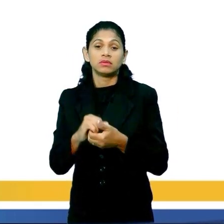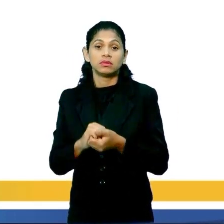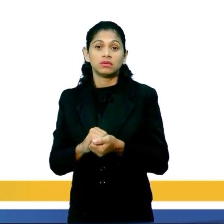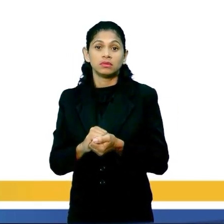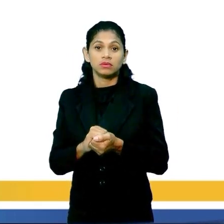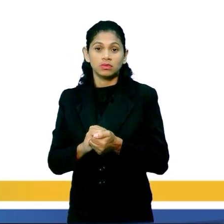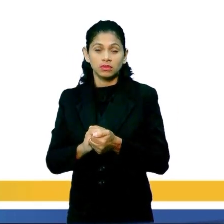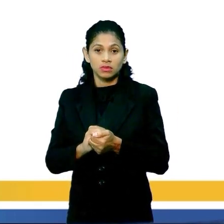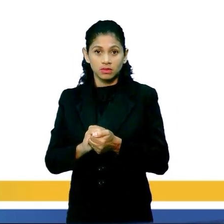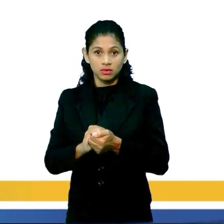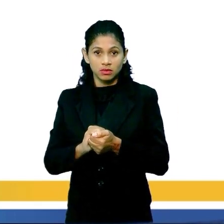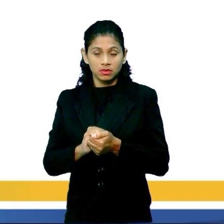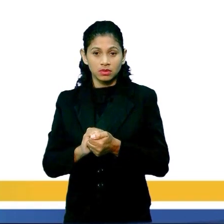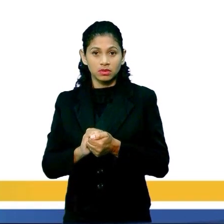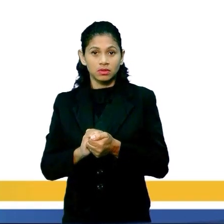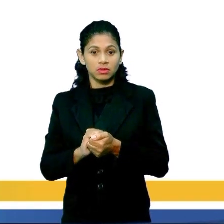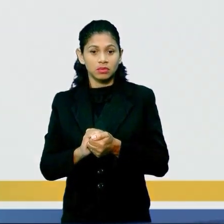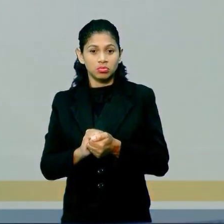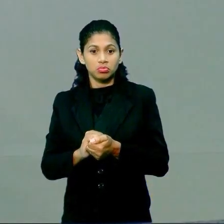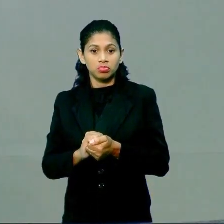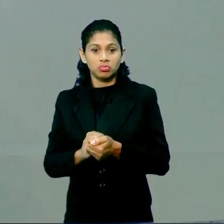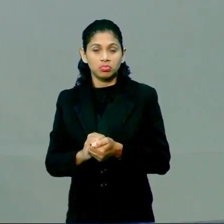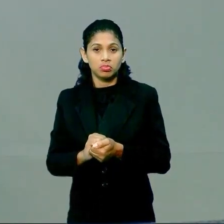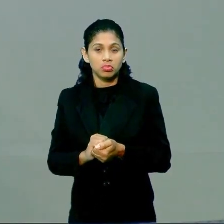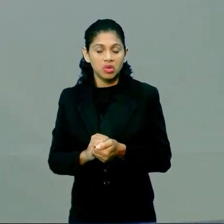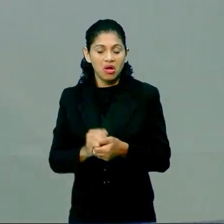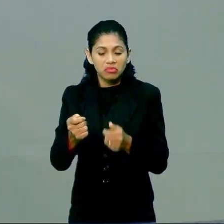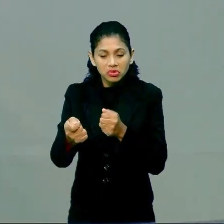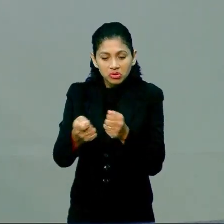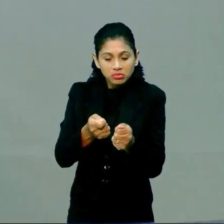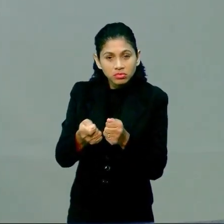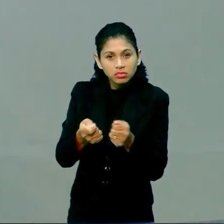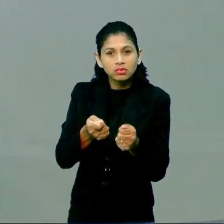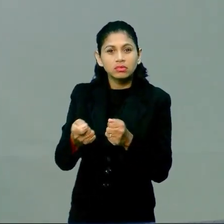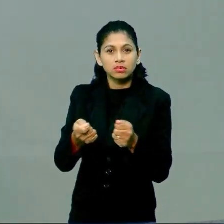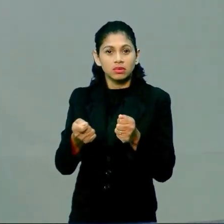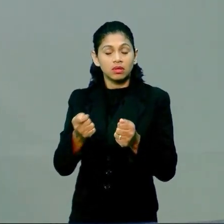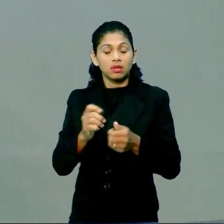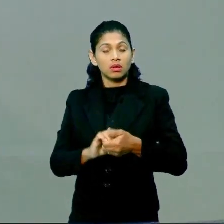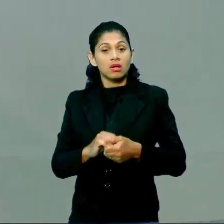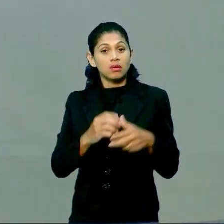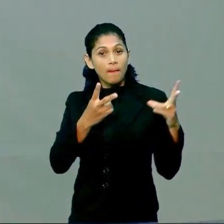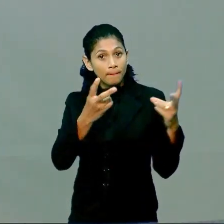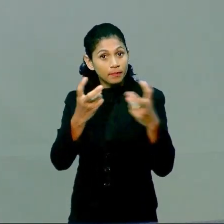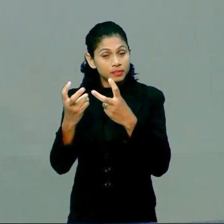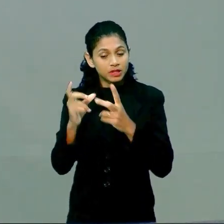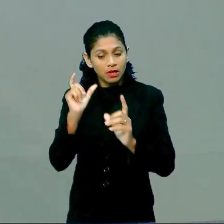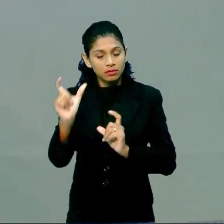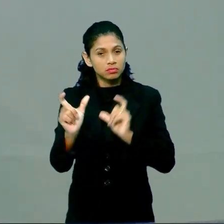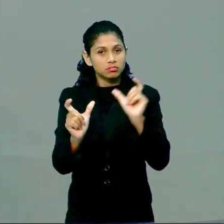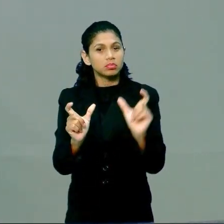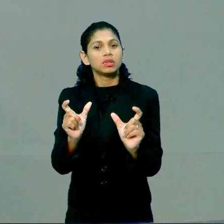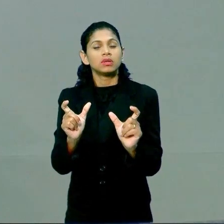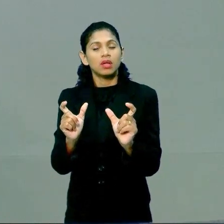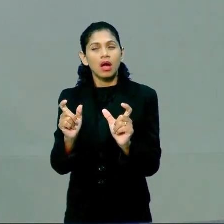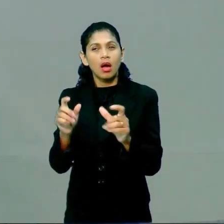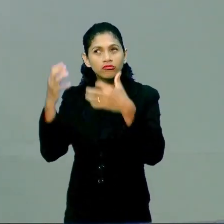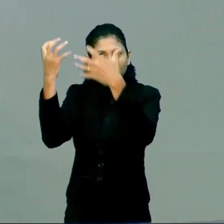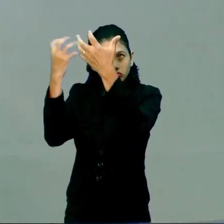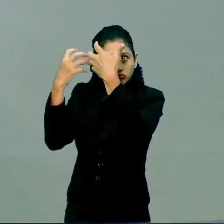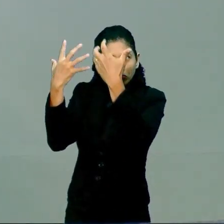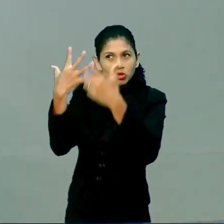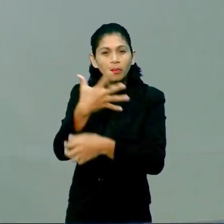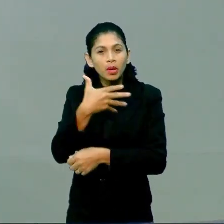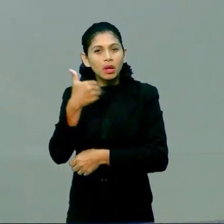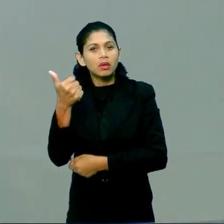então Observe né que os termos aí que a gente trabalhou enganado eu refleti melhor eu percebi que